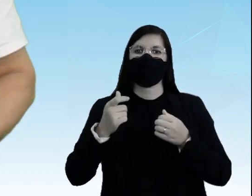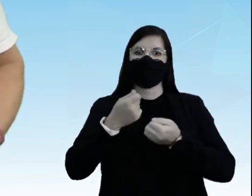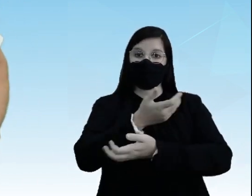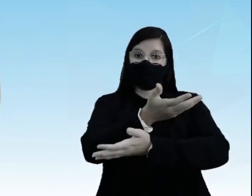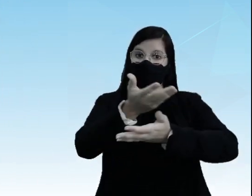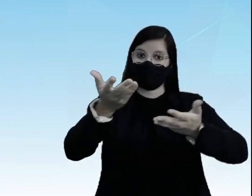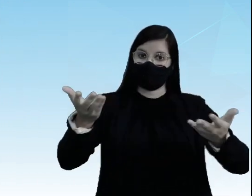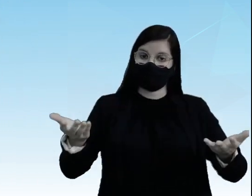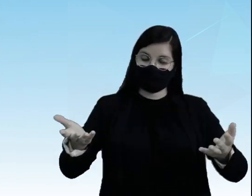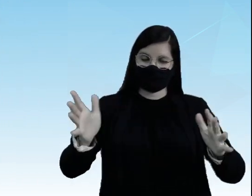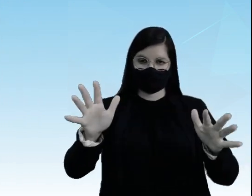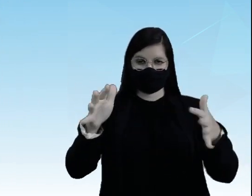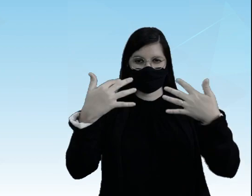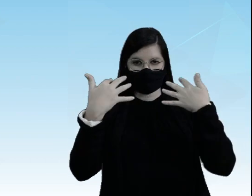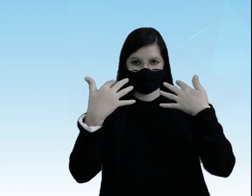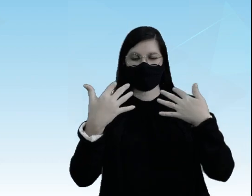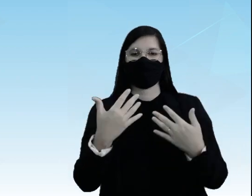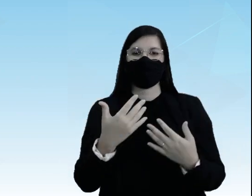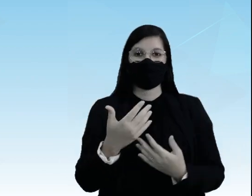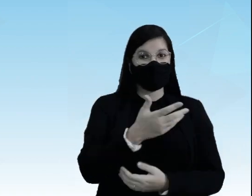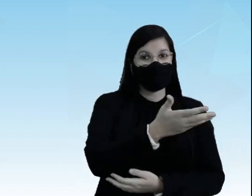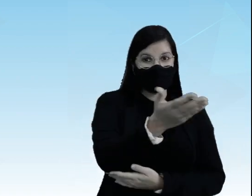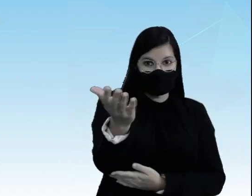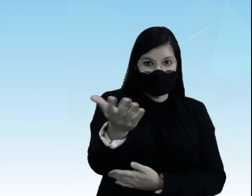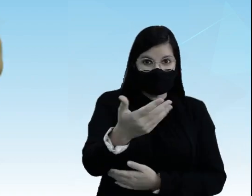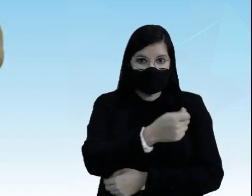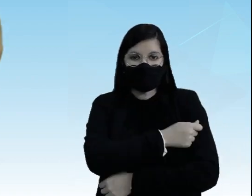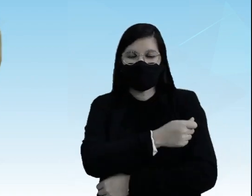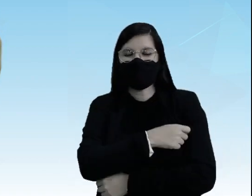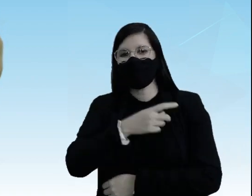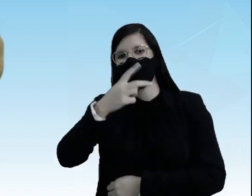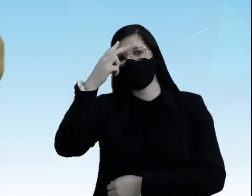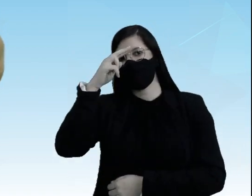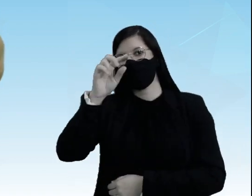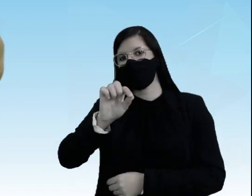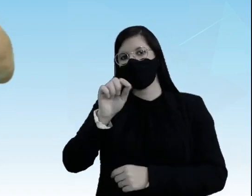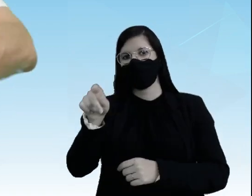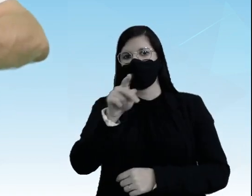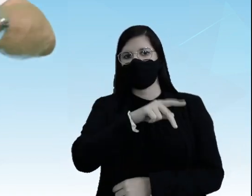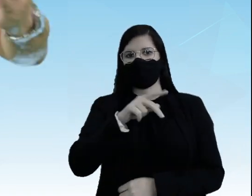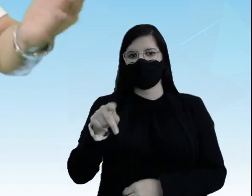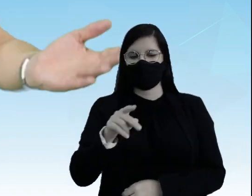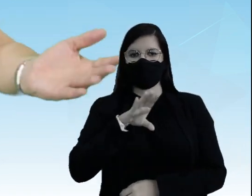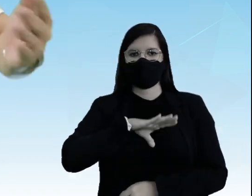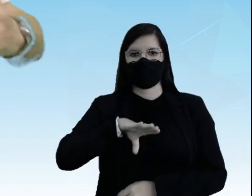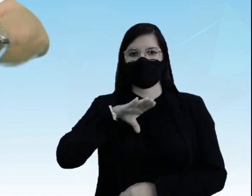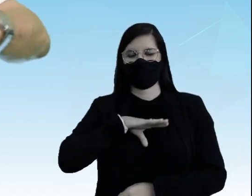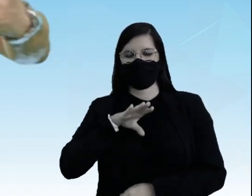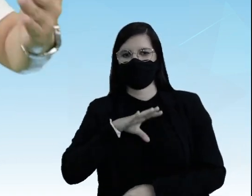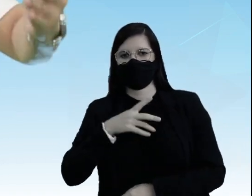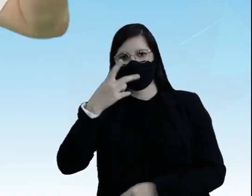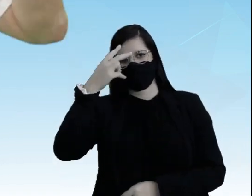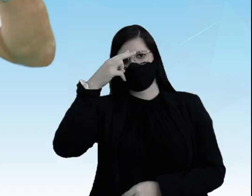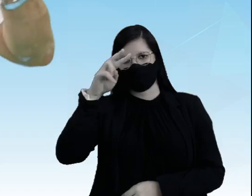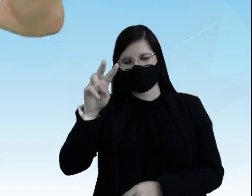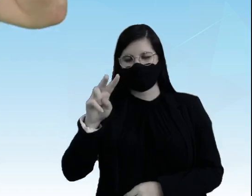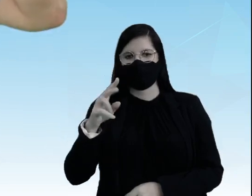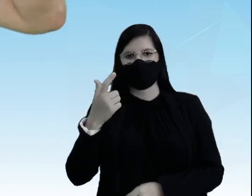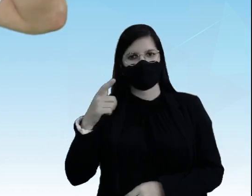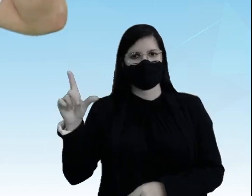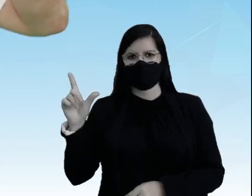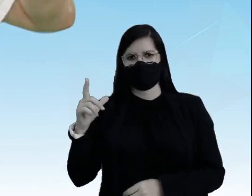público. Você, estudante, lembre-se bem que os seus professores de português, história,